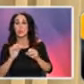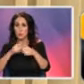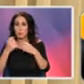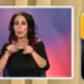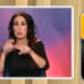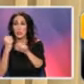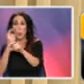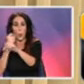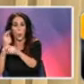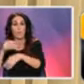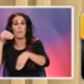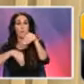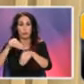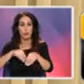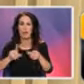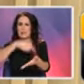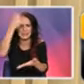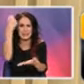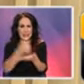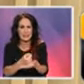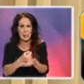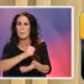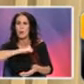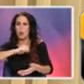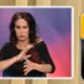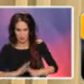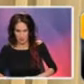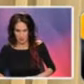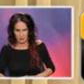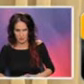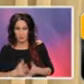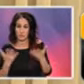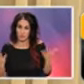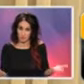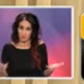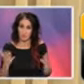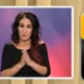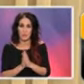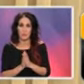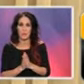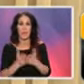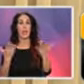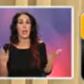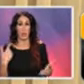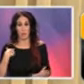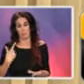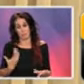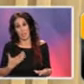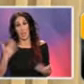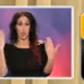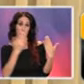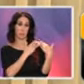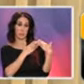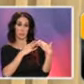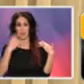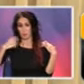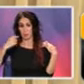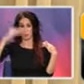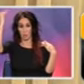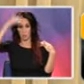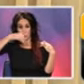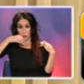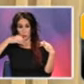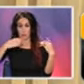partidos votaram sempre contra. Cabe ao Presidente da República, de